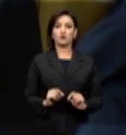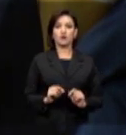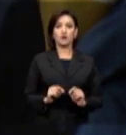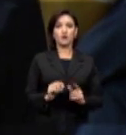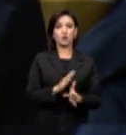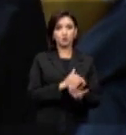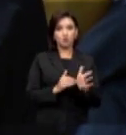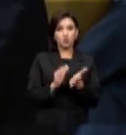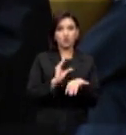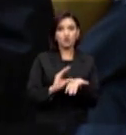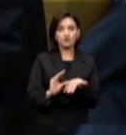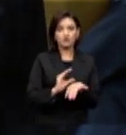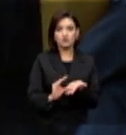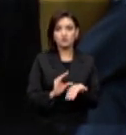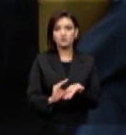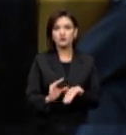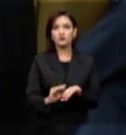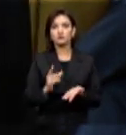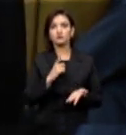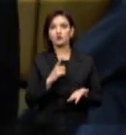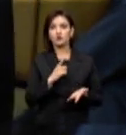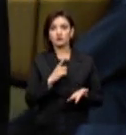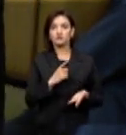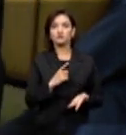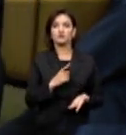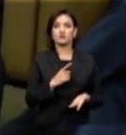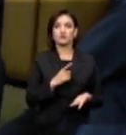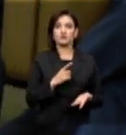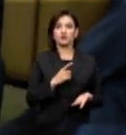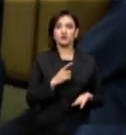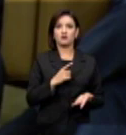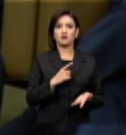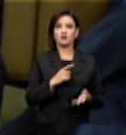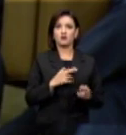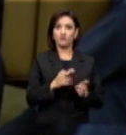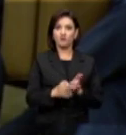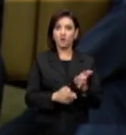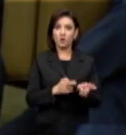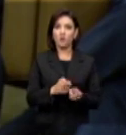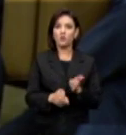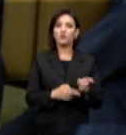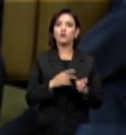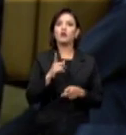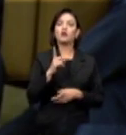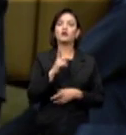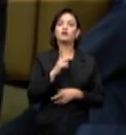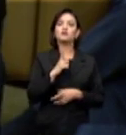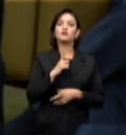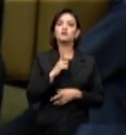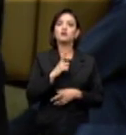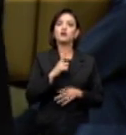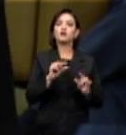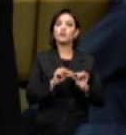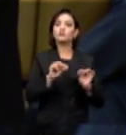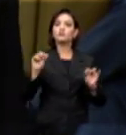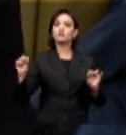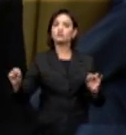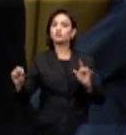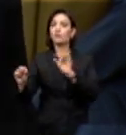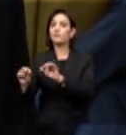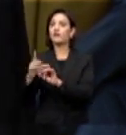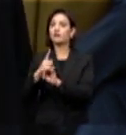investimento decorrente da Estrada de Ferro de Carajás seja transportado, seja cruzado para viabilizar